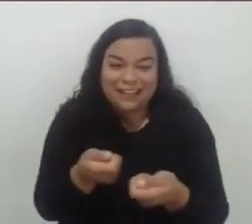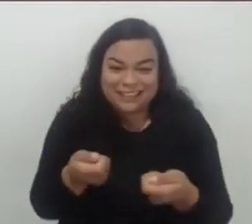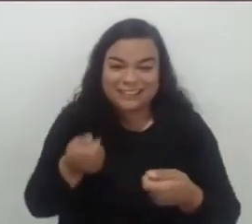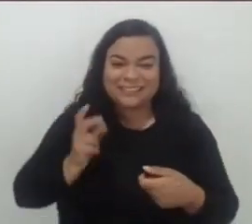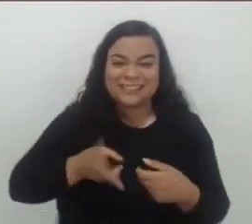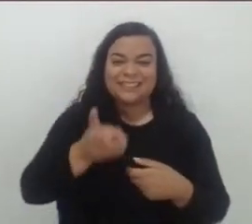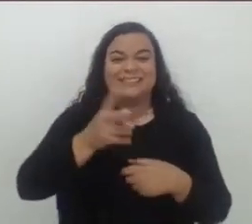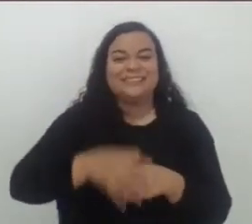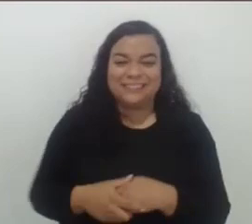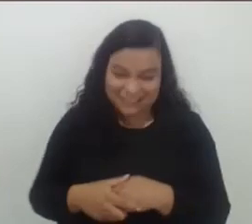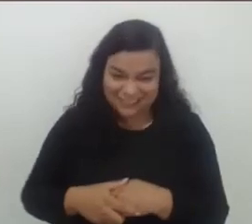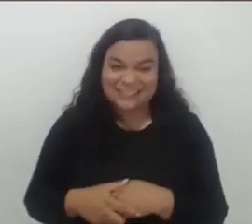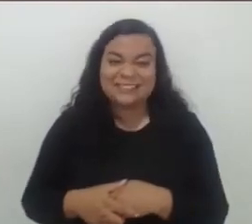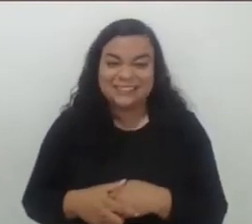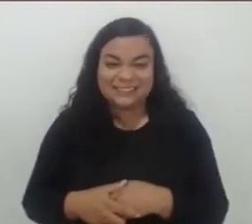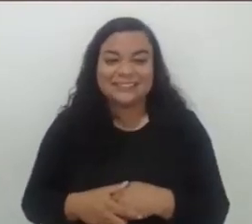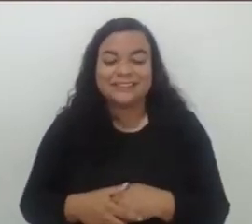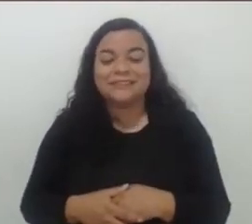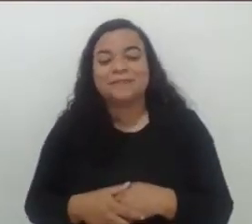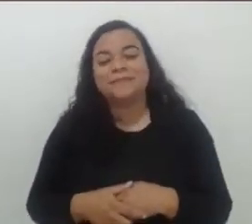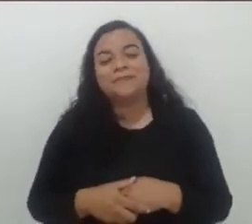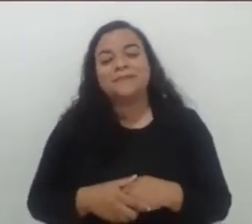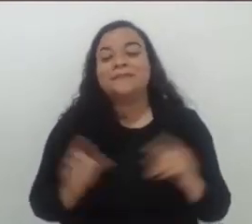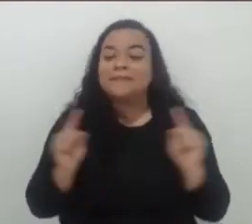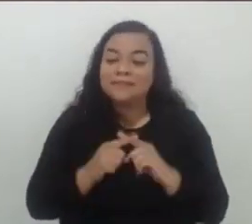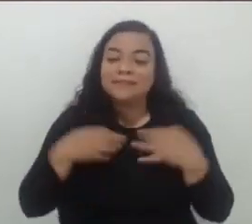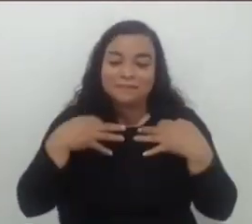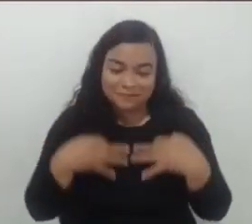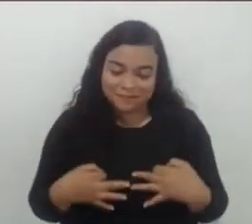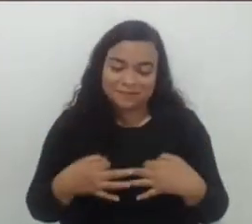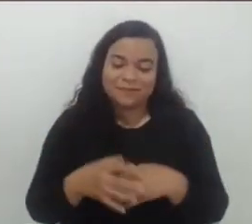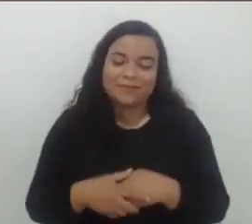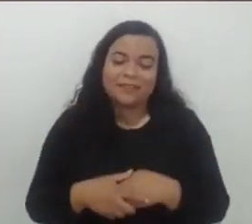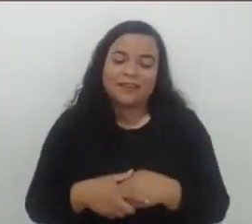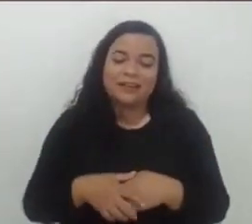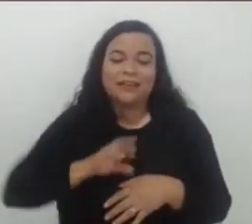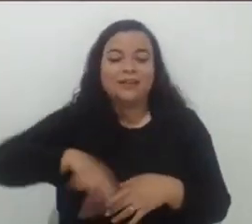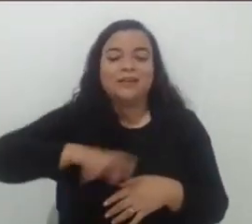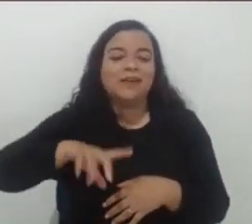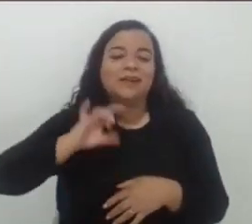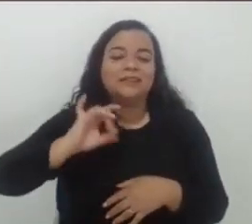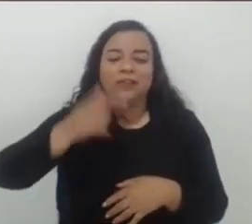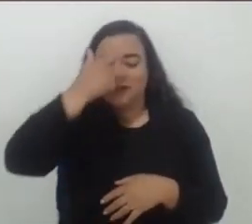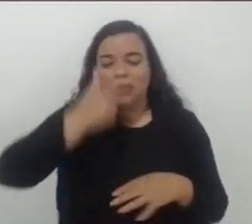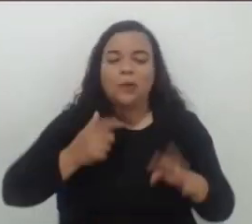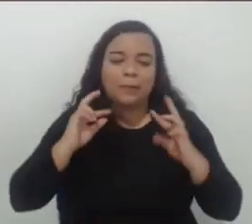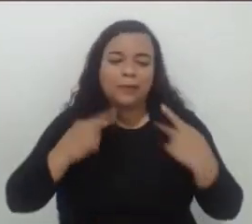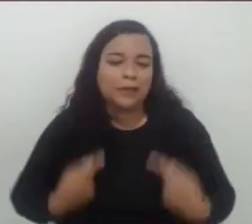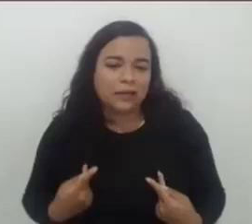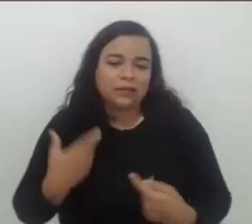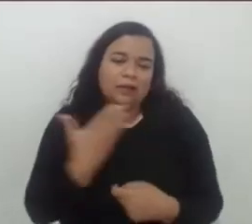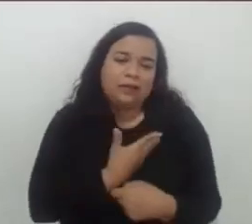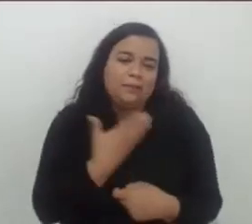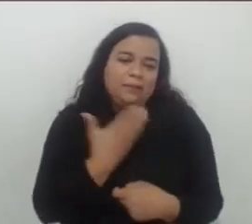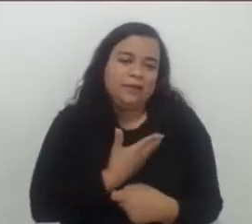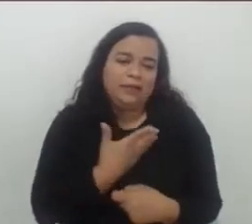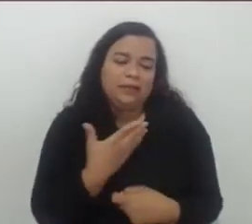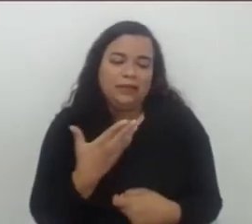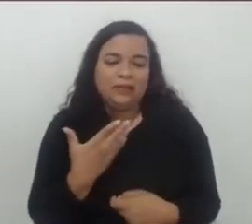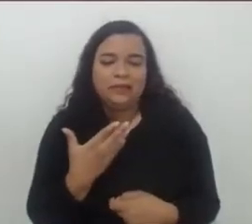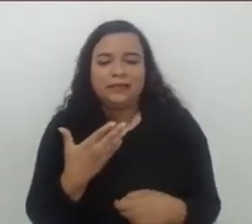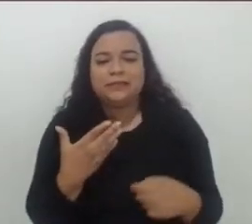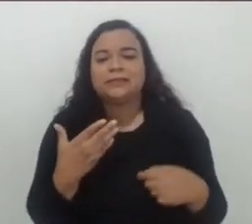é em todos os sentidos, em todos os sentidos. Não só como figura humana, como amiga, como colega e, sobretudo,